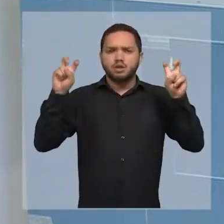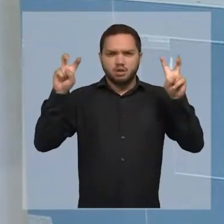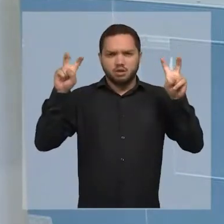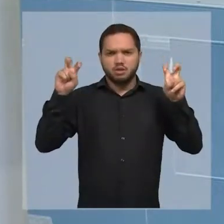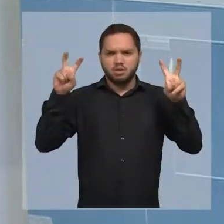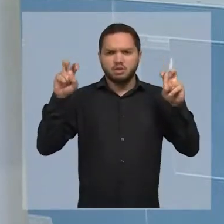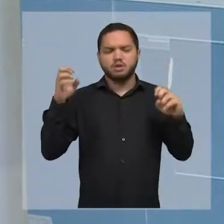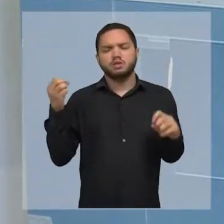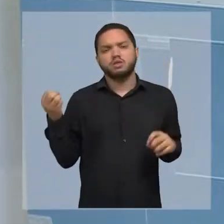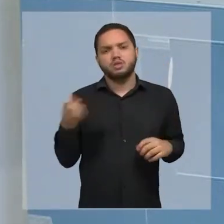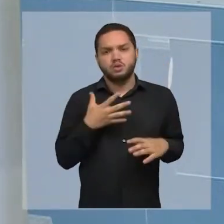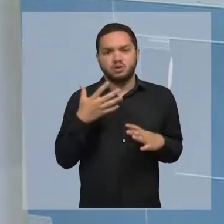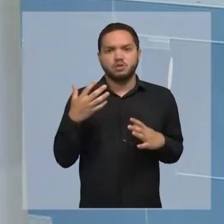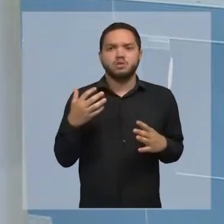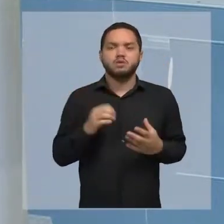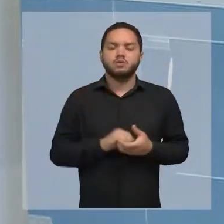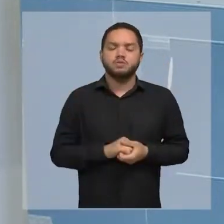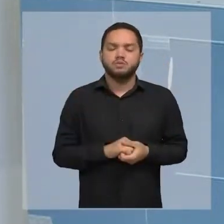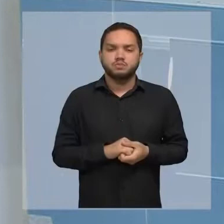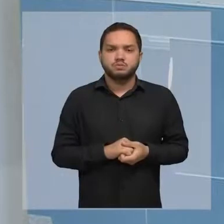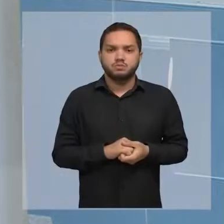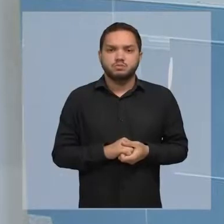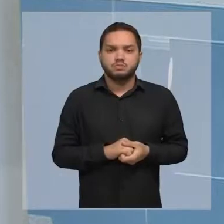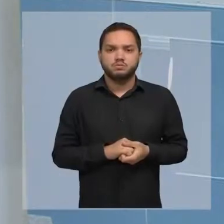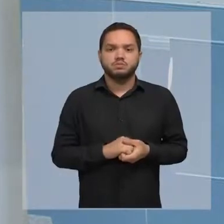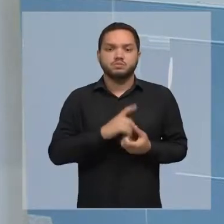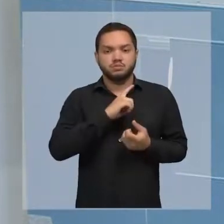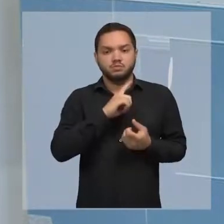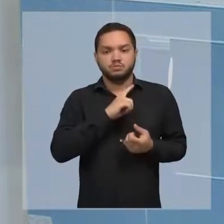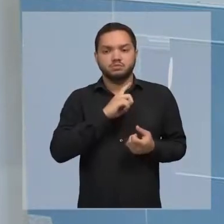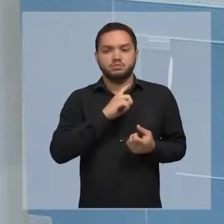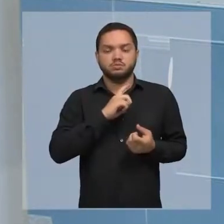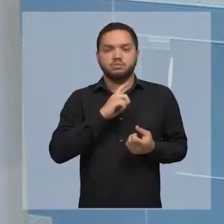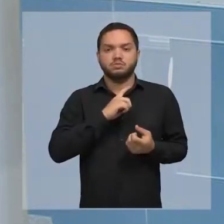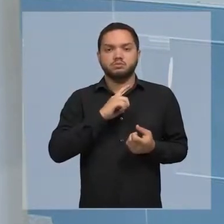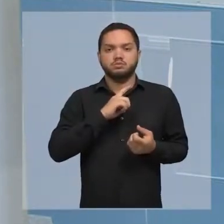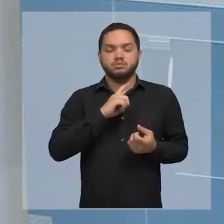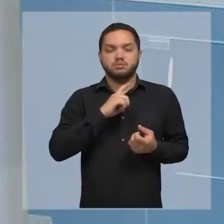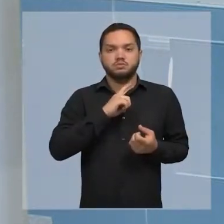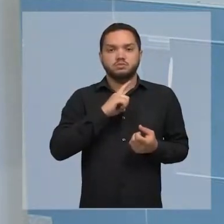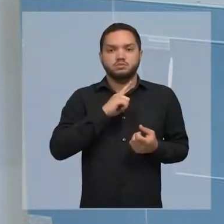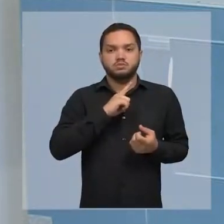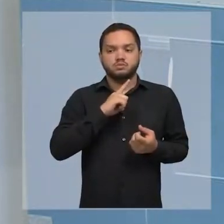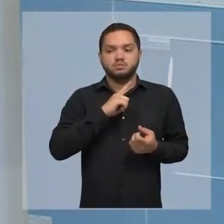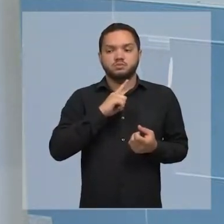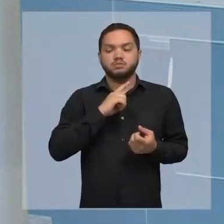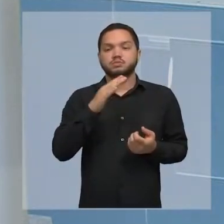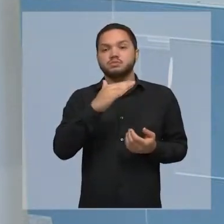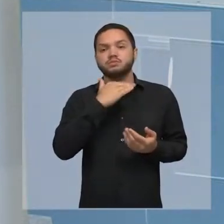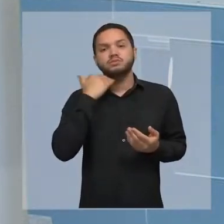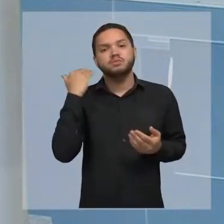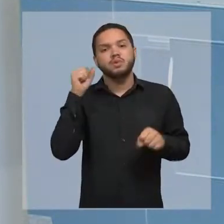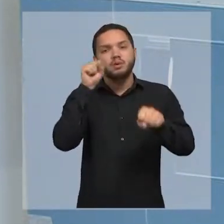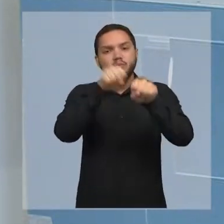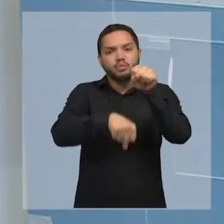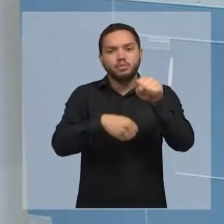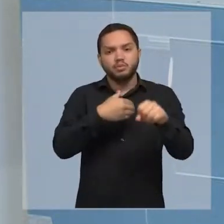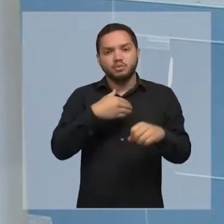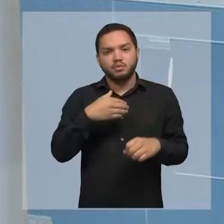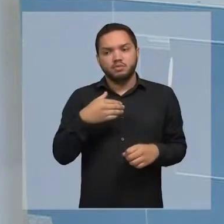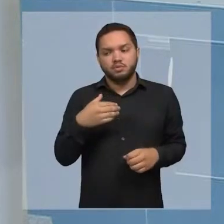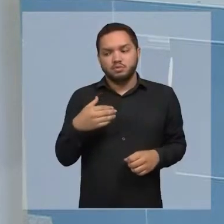um fato novo dentro do caso, né, que envolve a morte